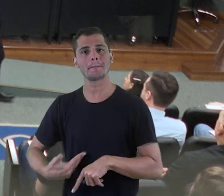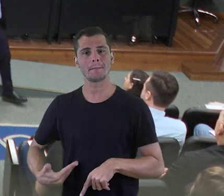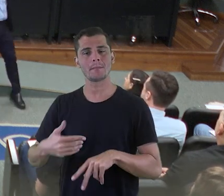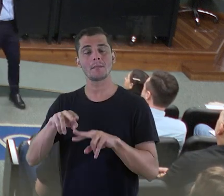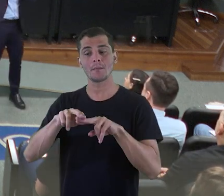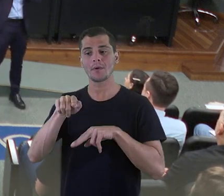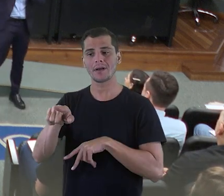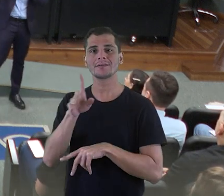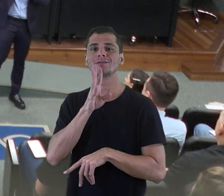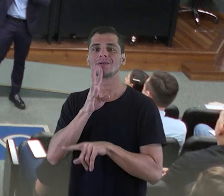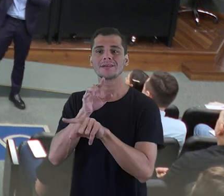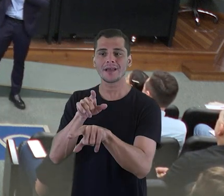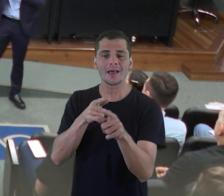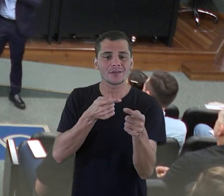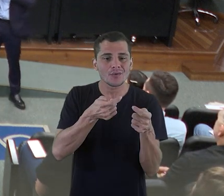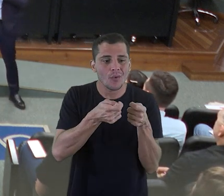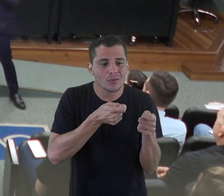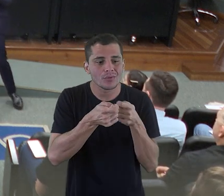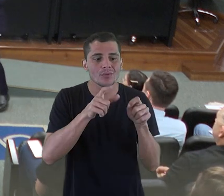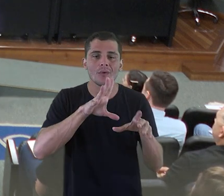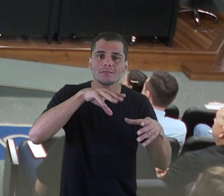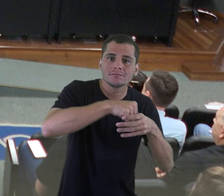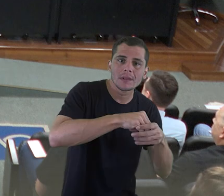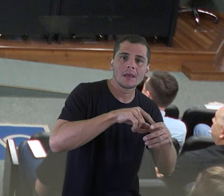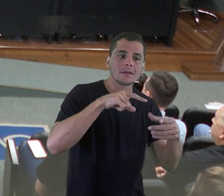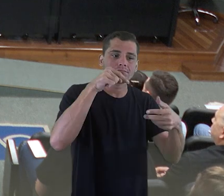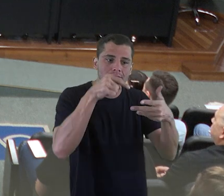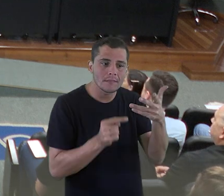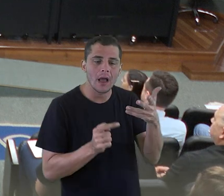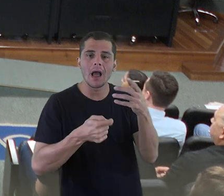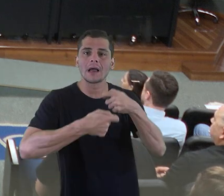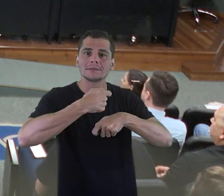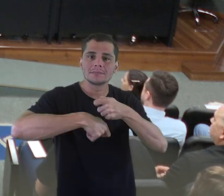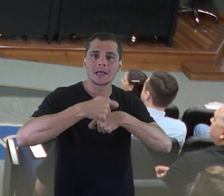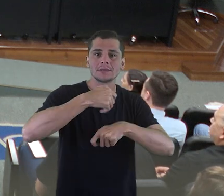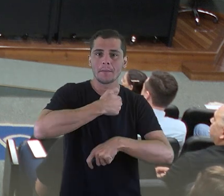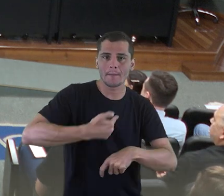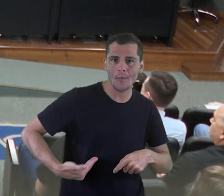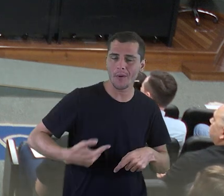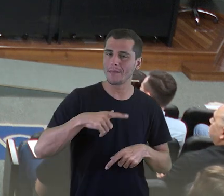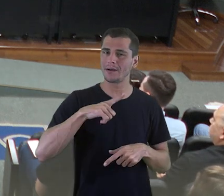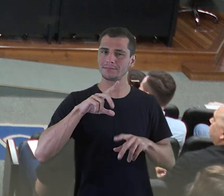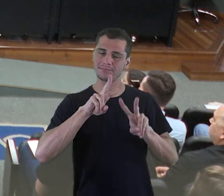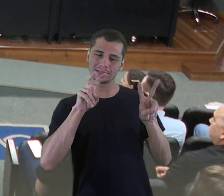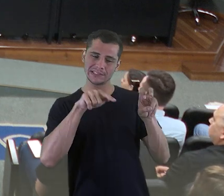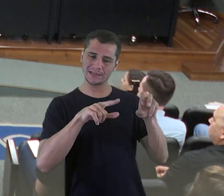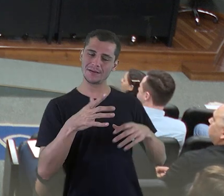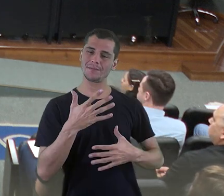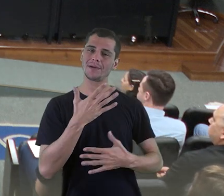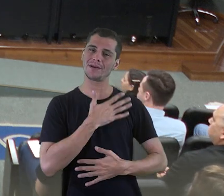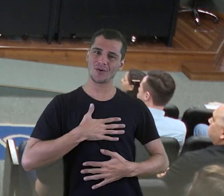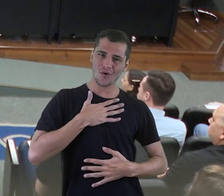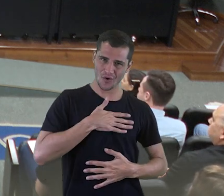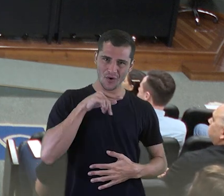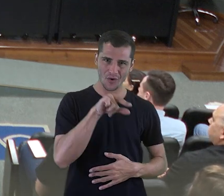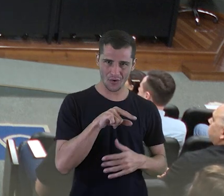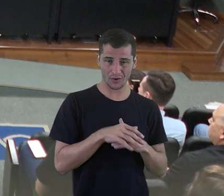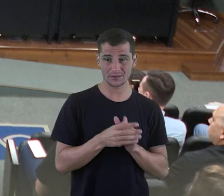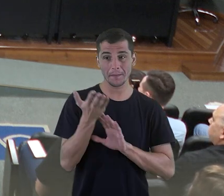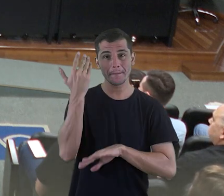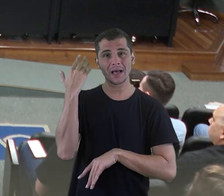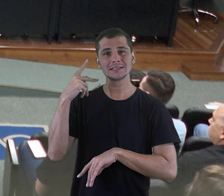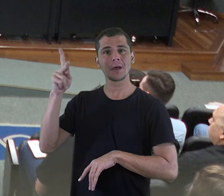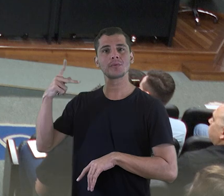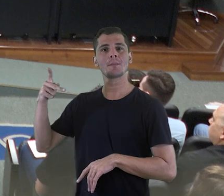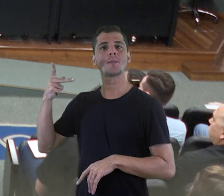Porque lá, quando eu fui procurador geral, eu fui dois anos procurador geral do município. Eu vi os problemas. A primeira coisa que eu fiz quando eu sentei na cadeira de procurador